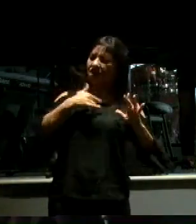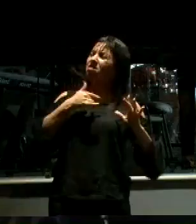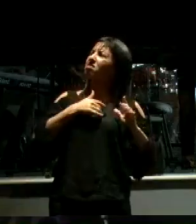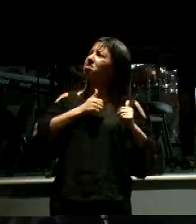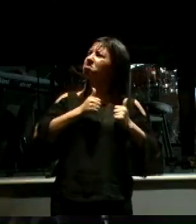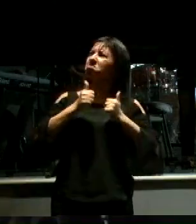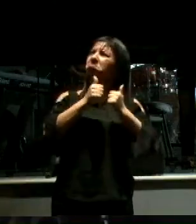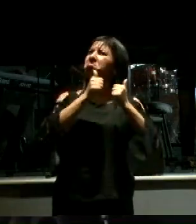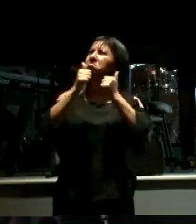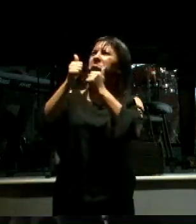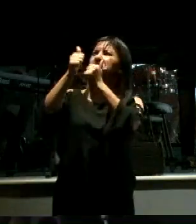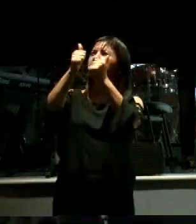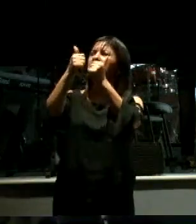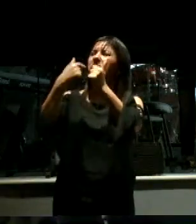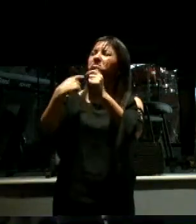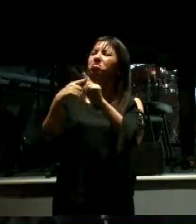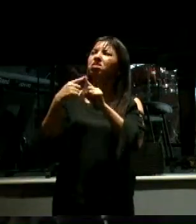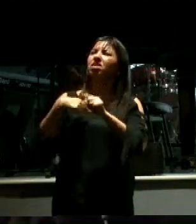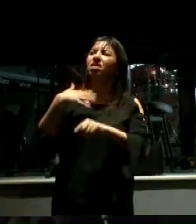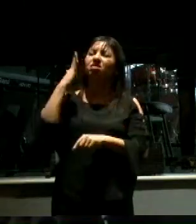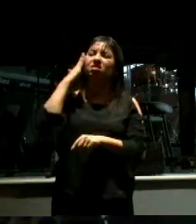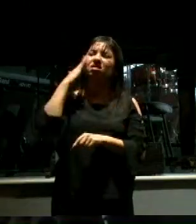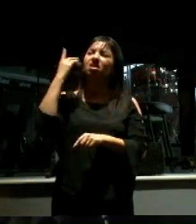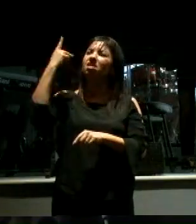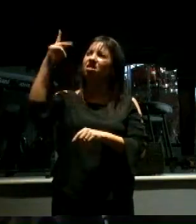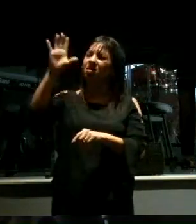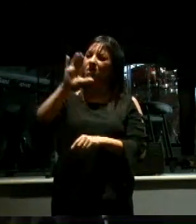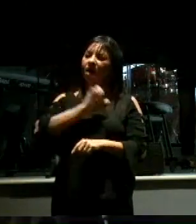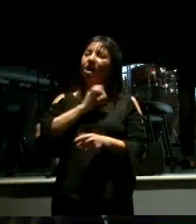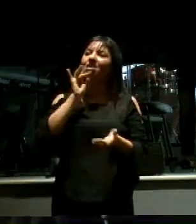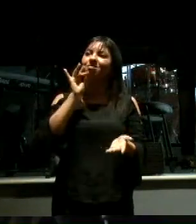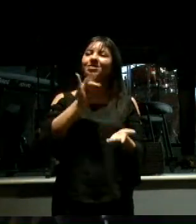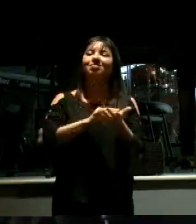amas. Amém. Aplauda o Senhor.